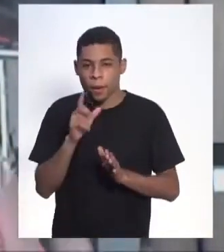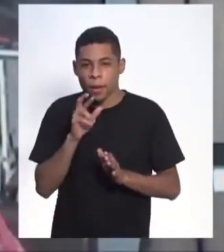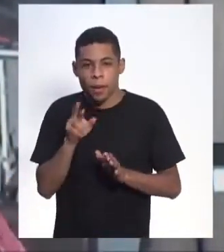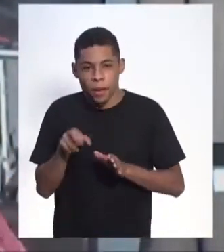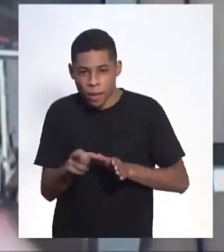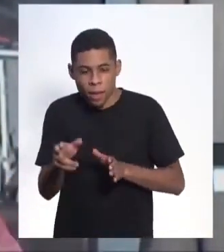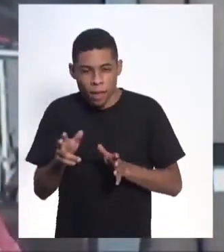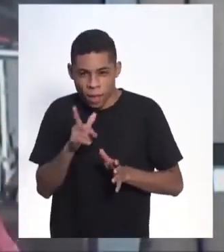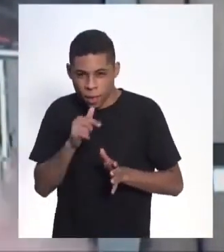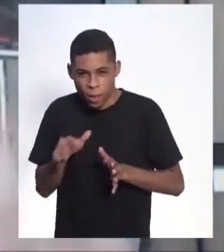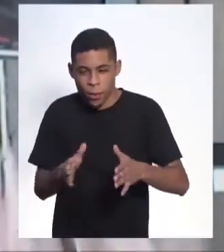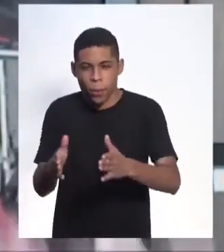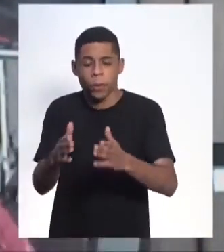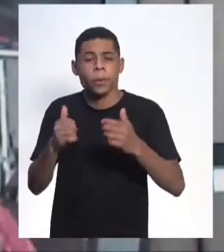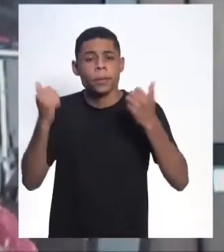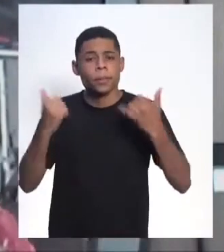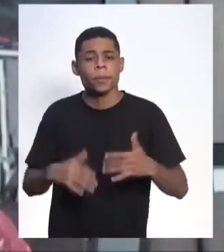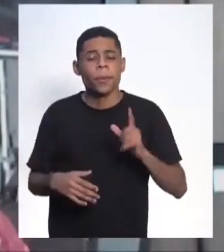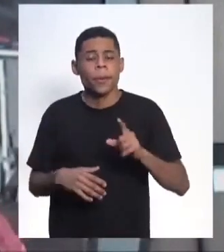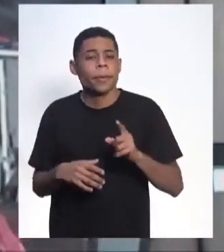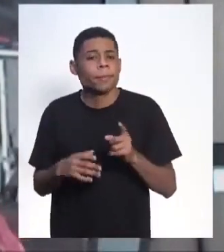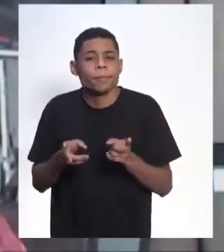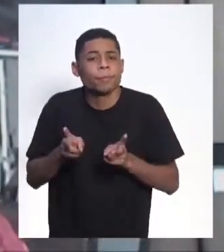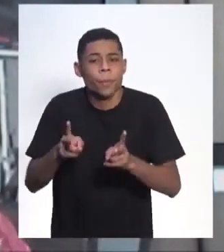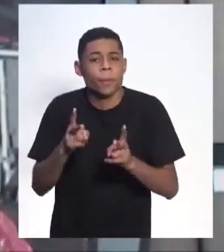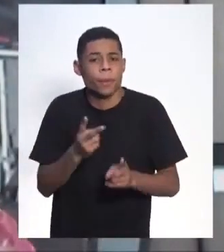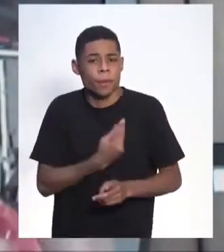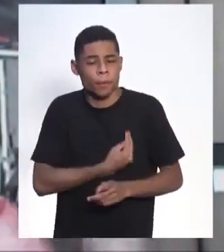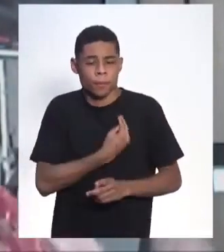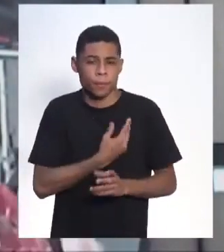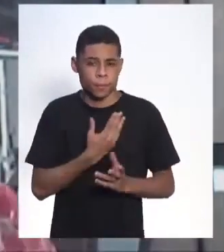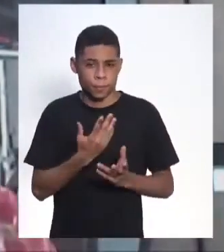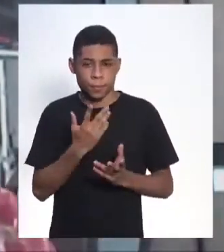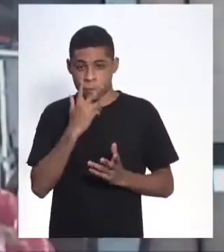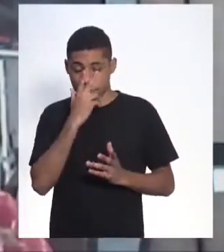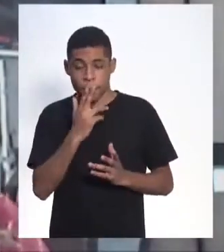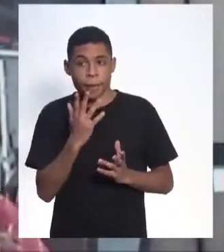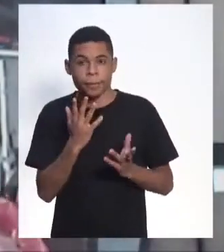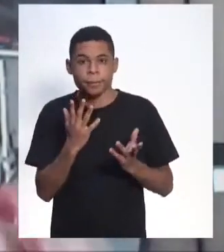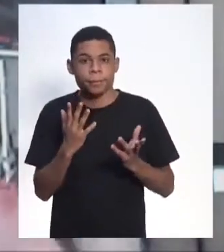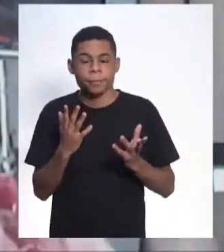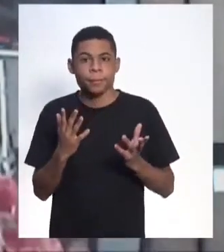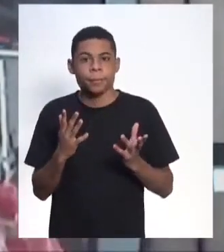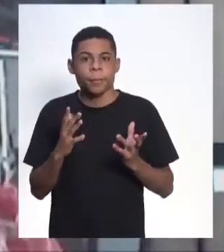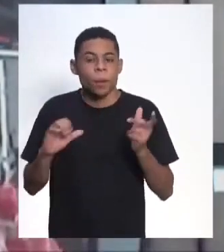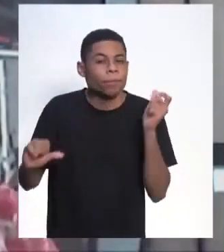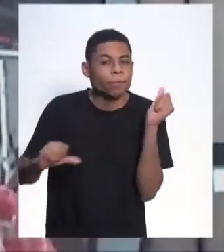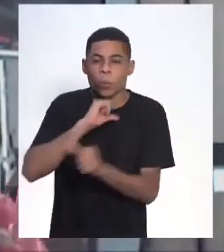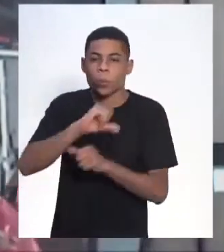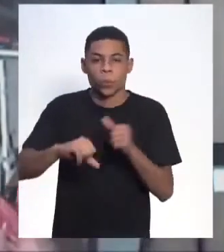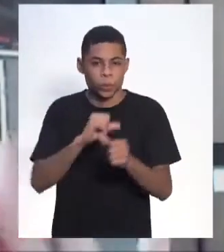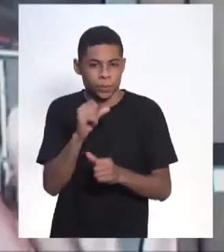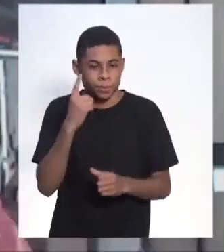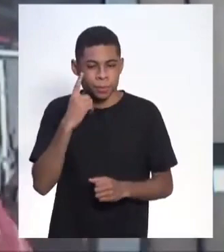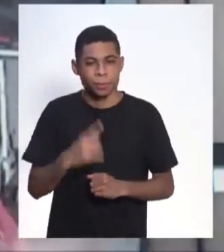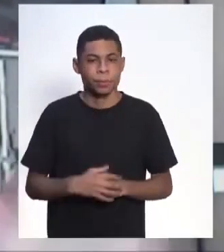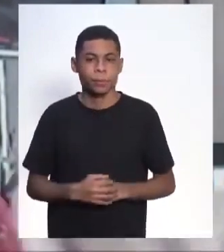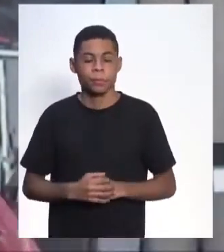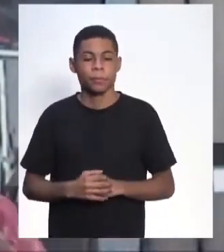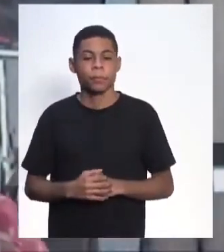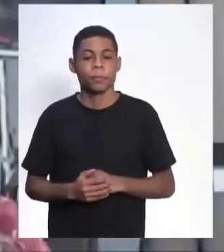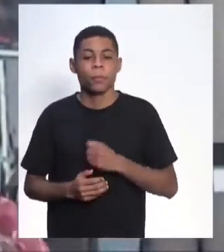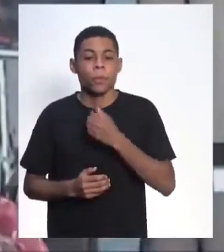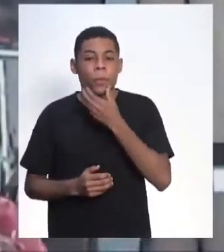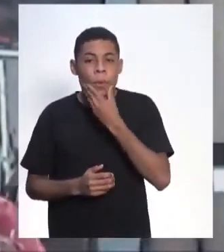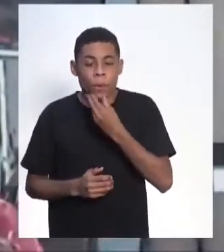porque mostra a continuidade da vida, esse profundo fluxo de transformações. Um homem não